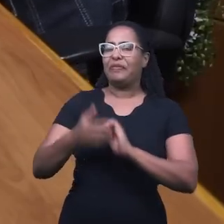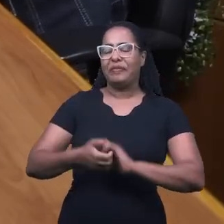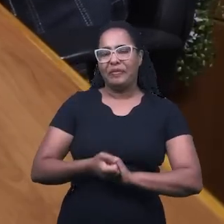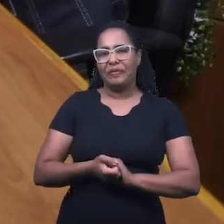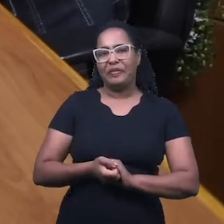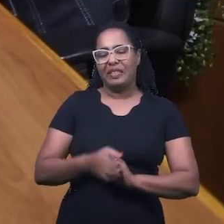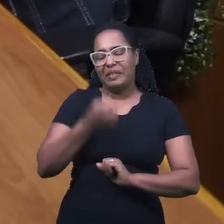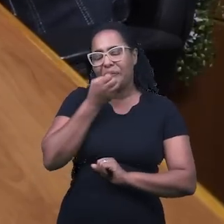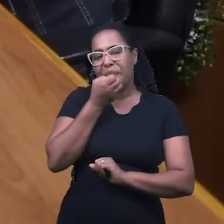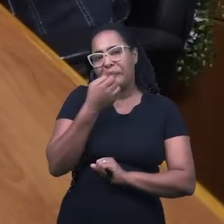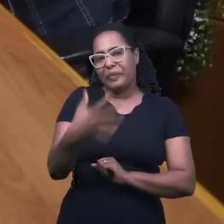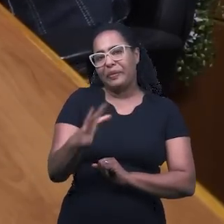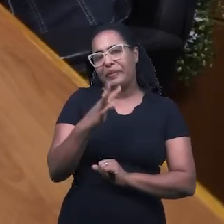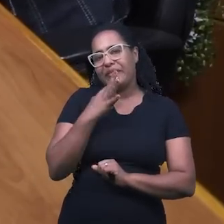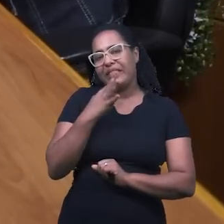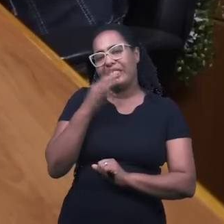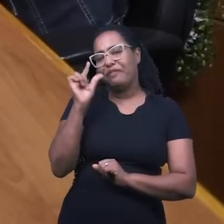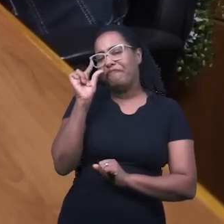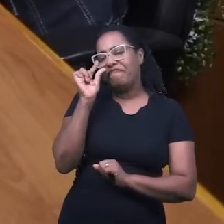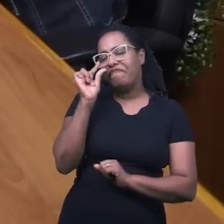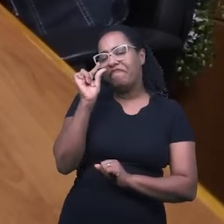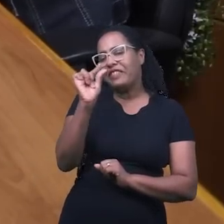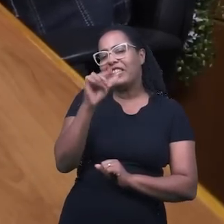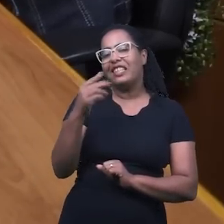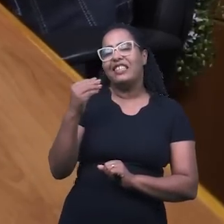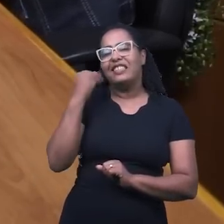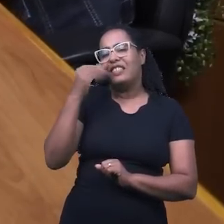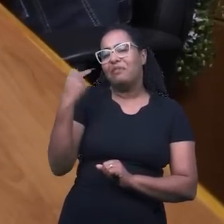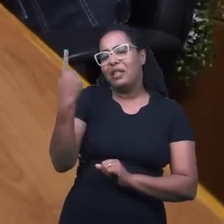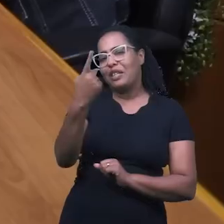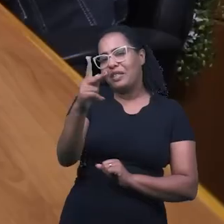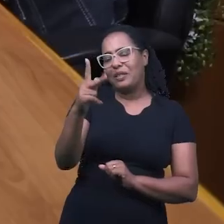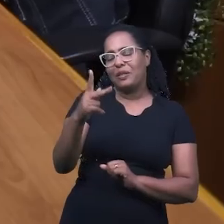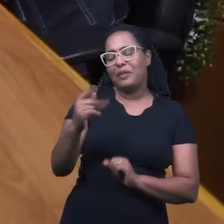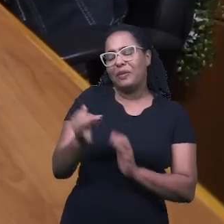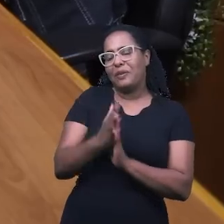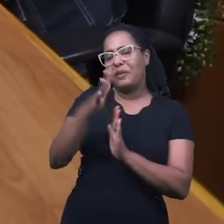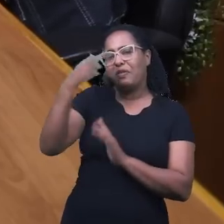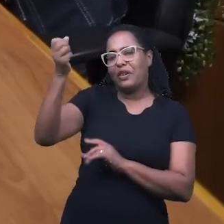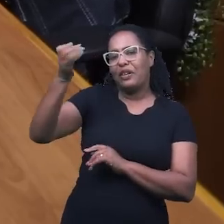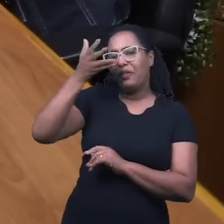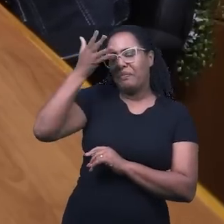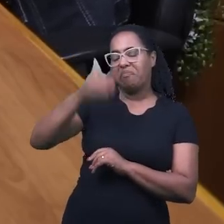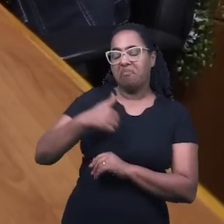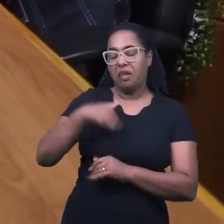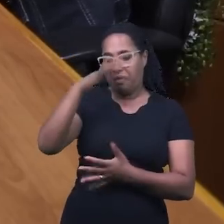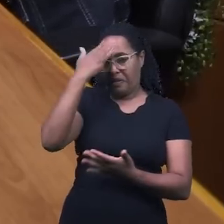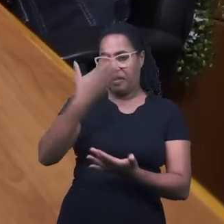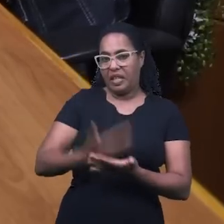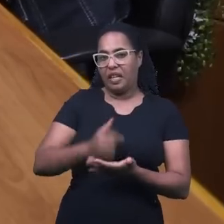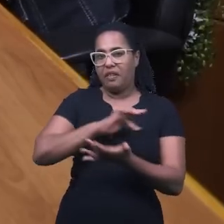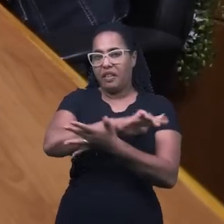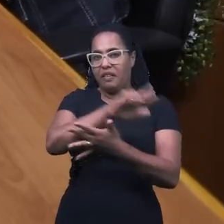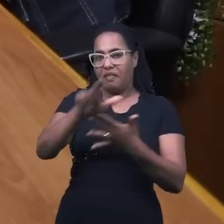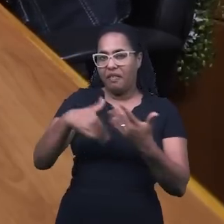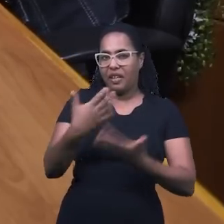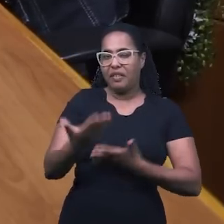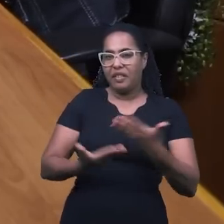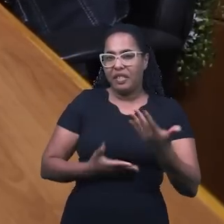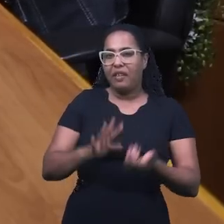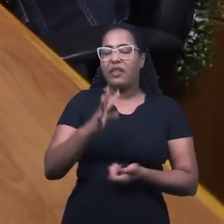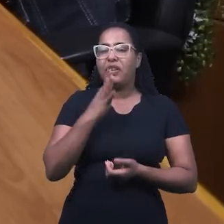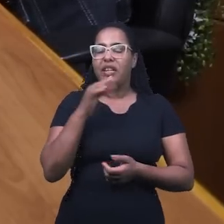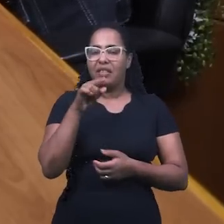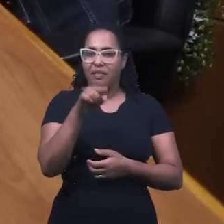louvor, e foi muito bom conhecer um pouquinho dessa sua experiência com o louvor revelado. Eu acredito que